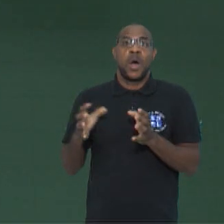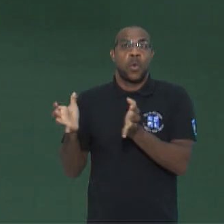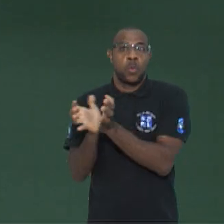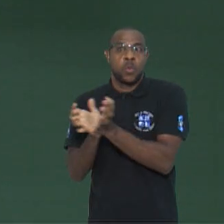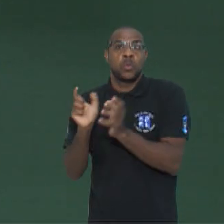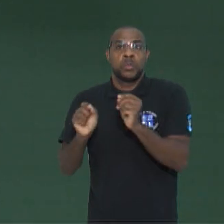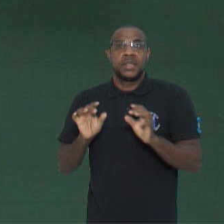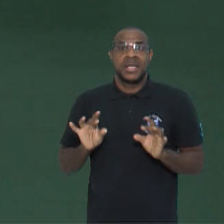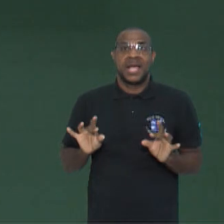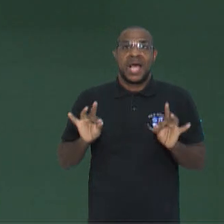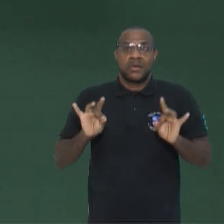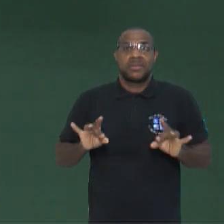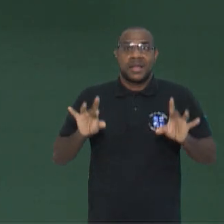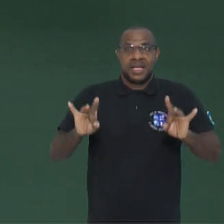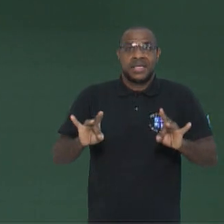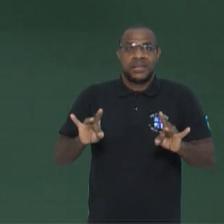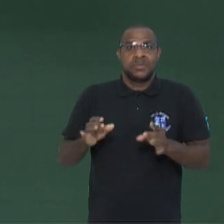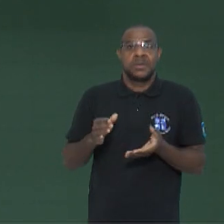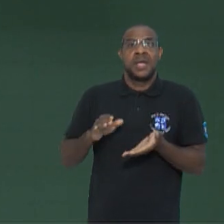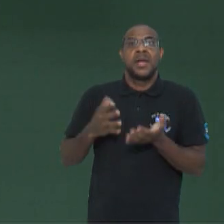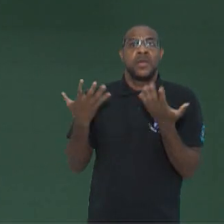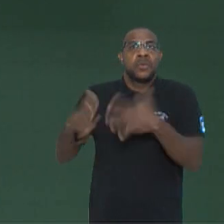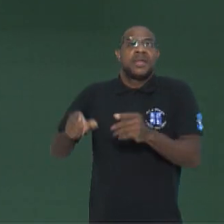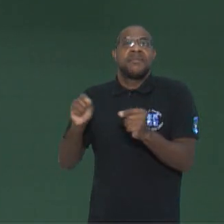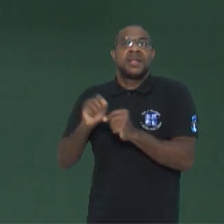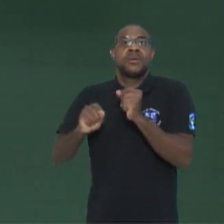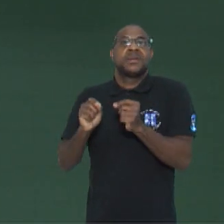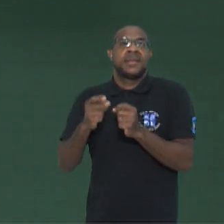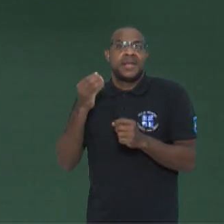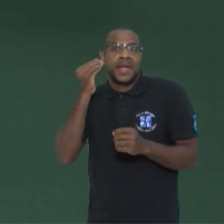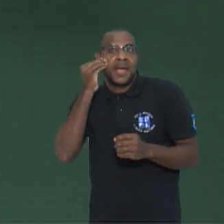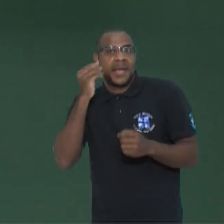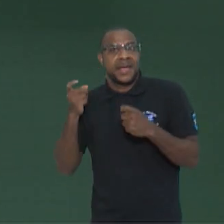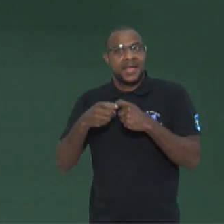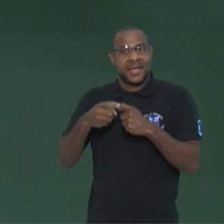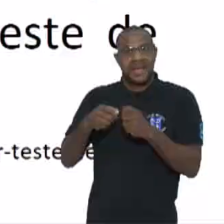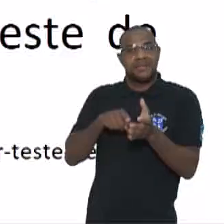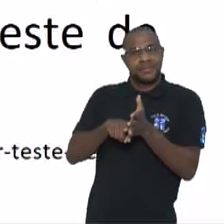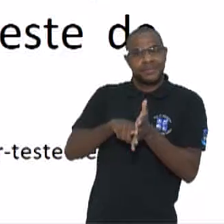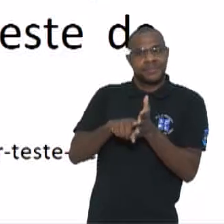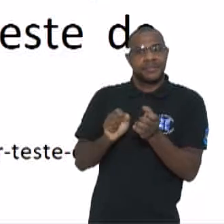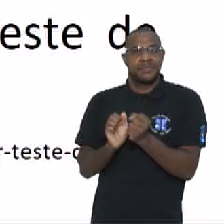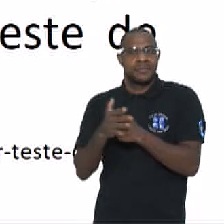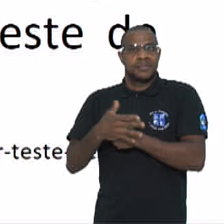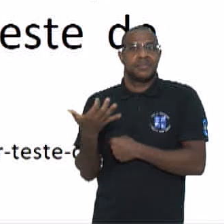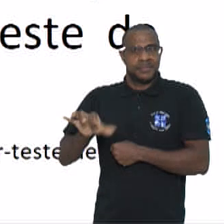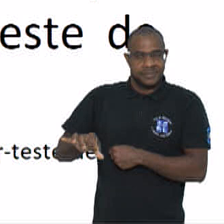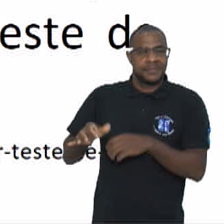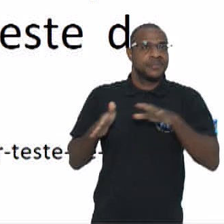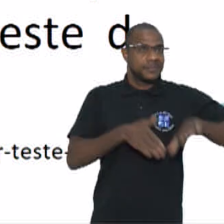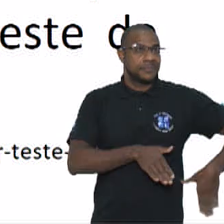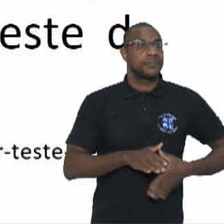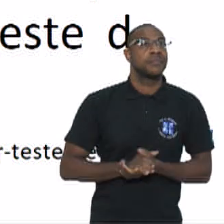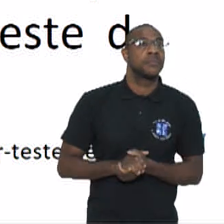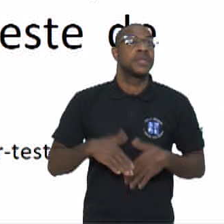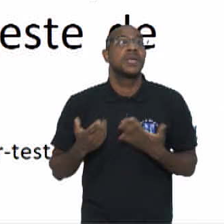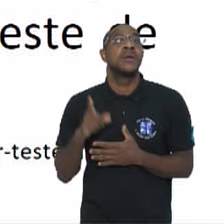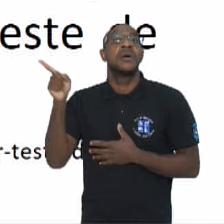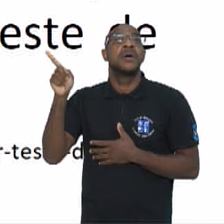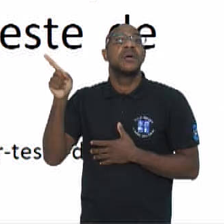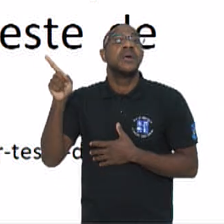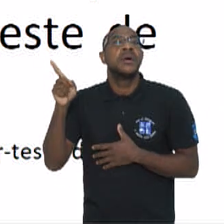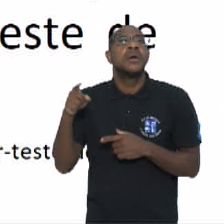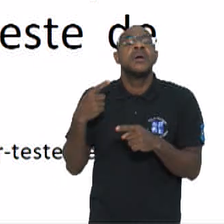respostas curtinhas mesmo, ok? Agora, de acordo com a manchete, é possível saber por que